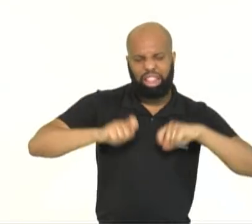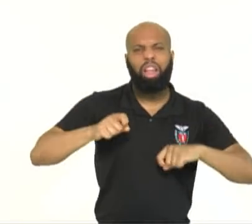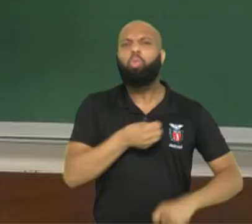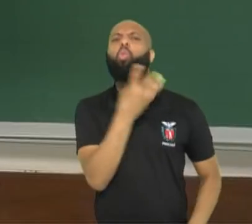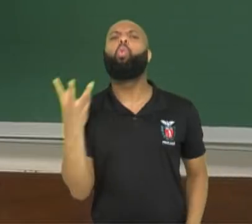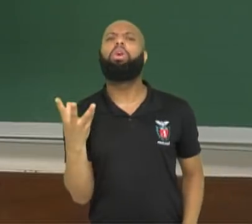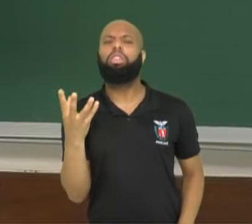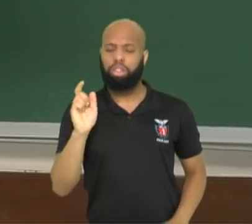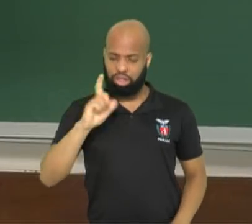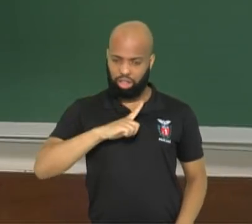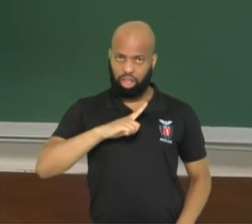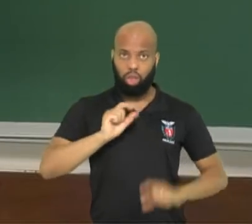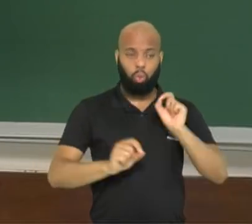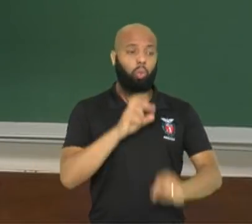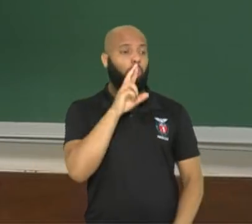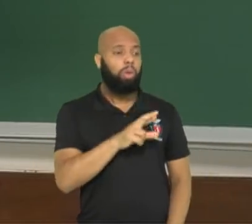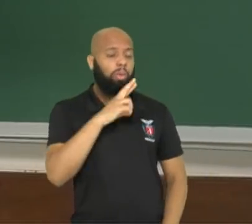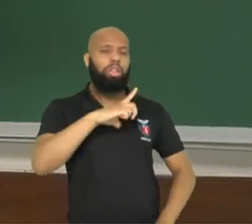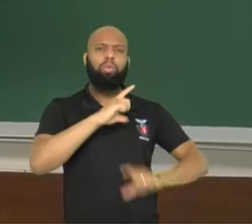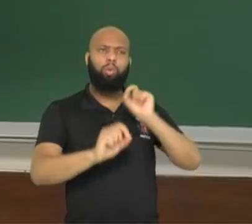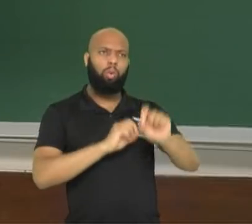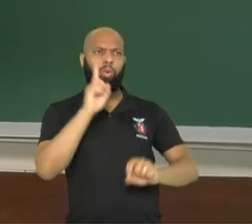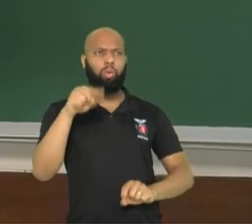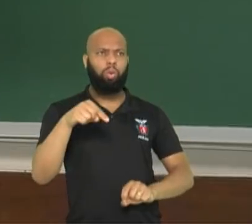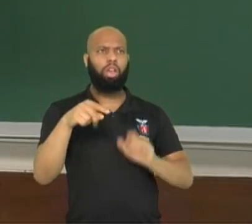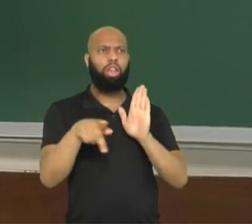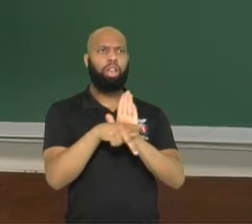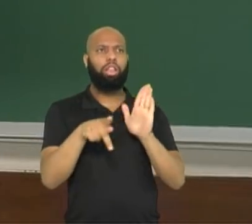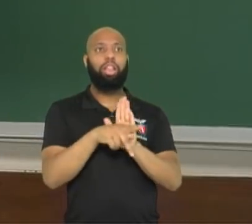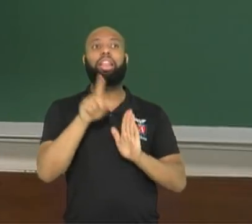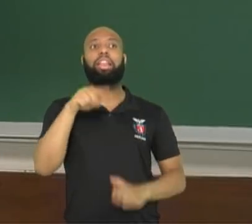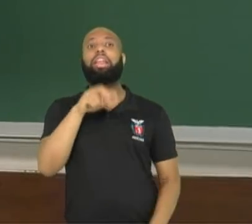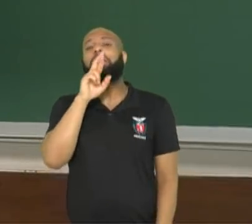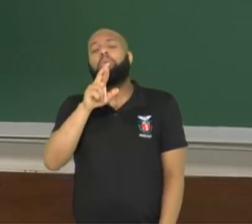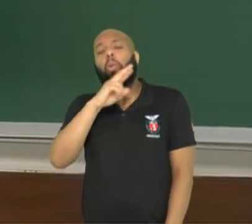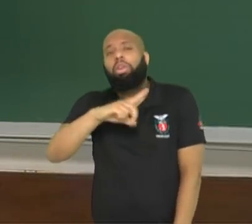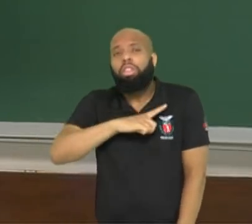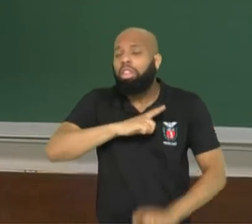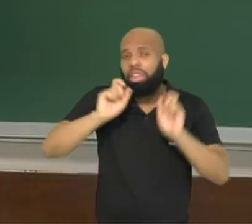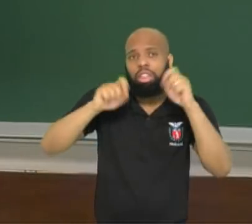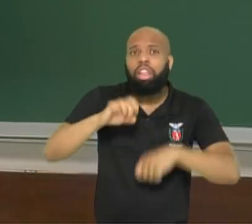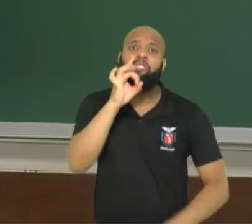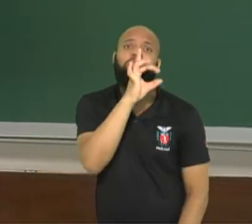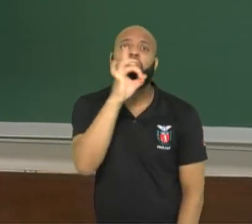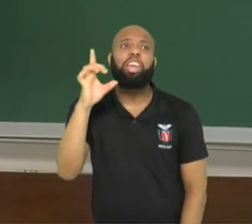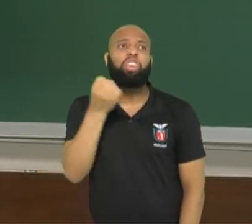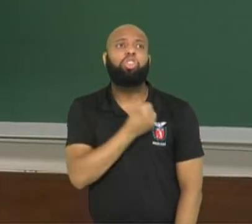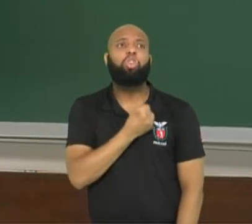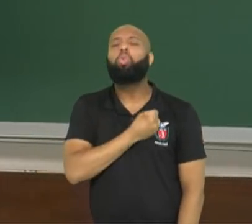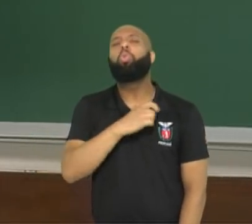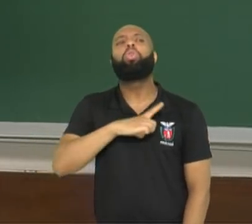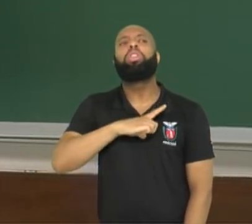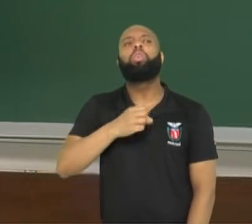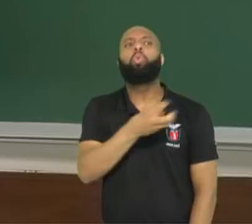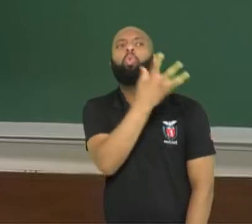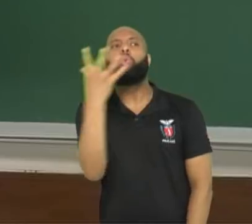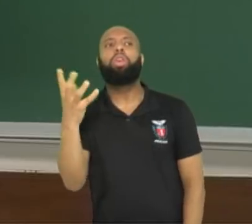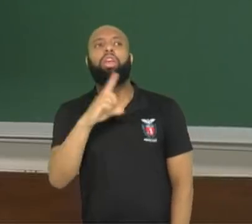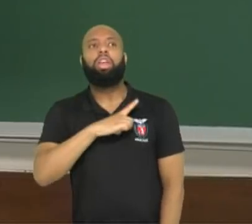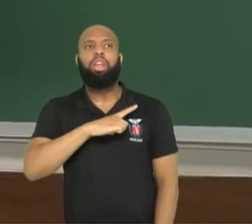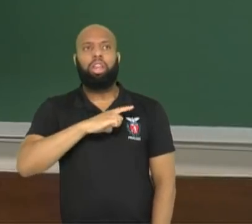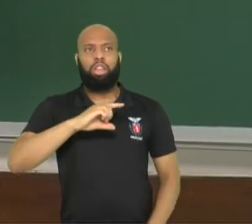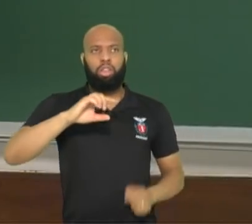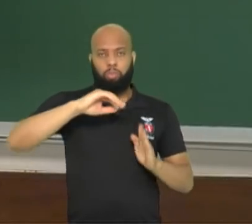possíveis? O número de resultados são as respostas, né? Quantos números eu tenho? Tenho